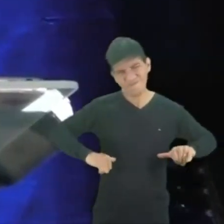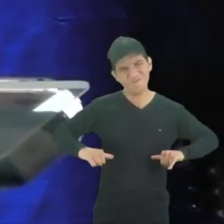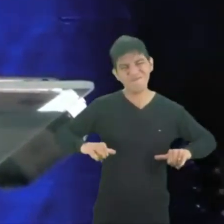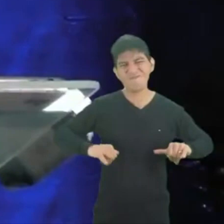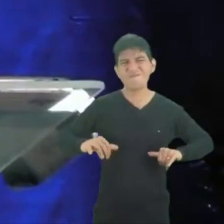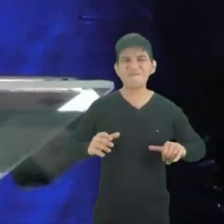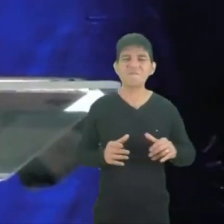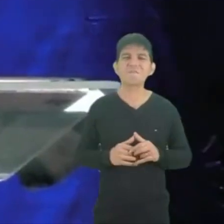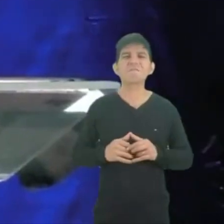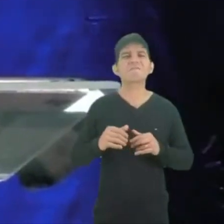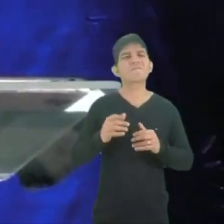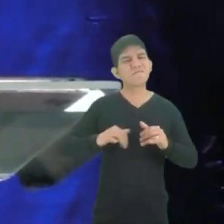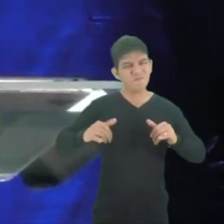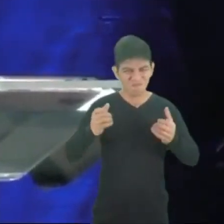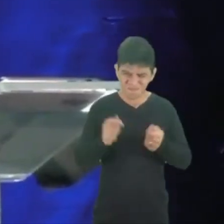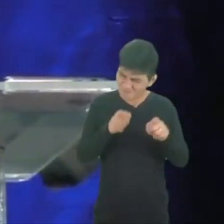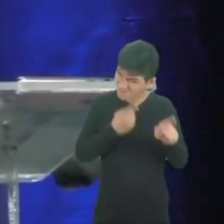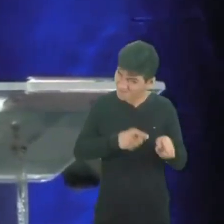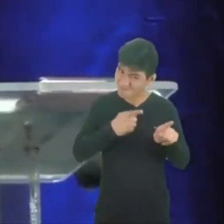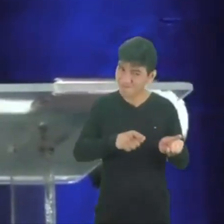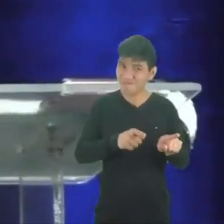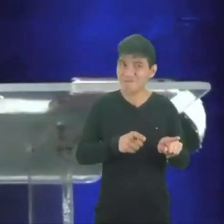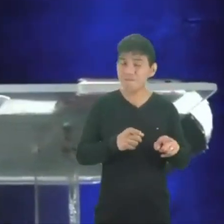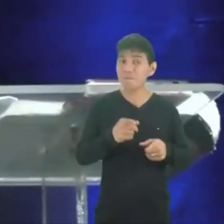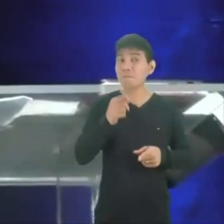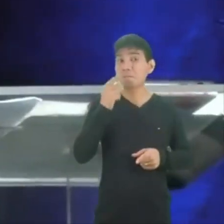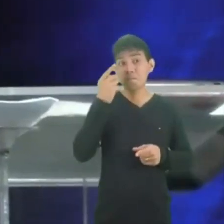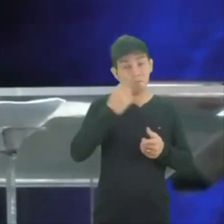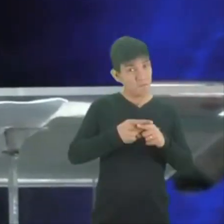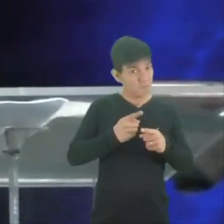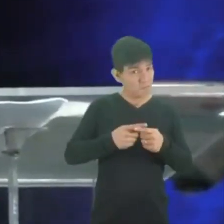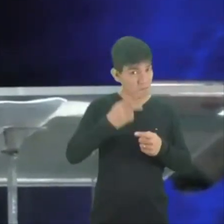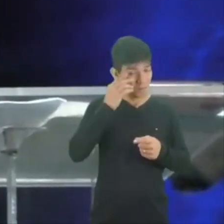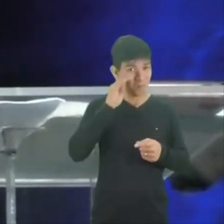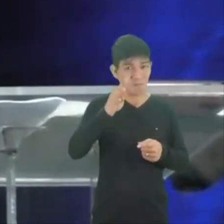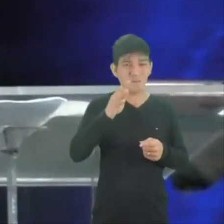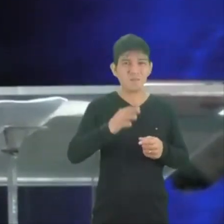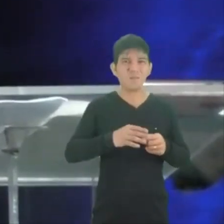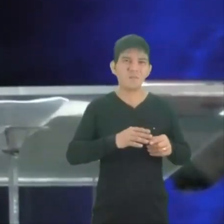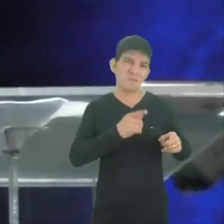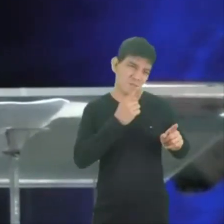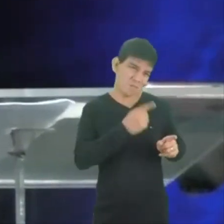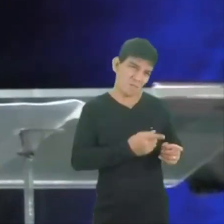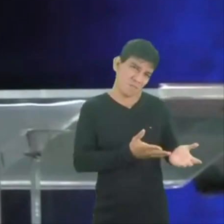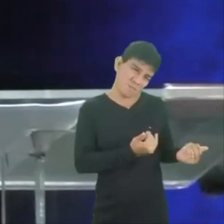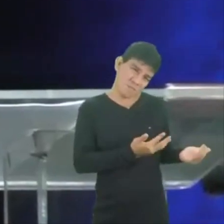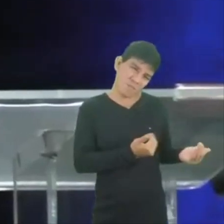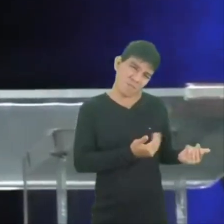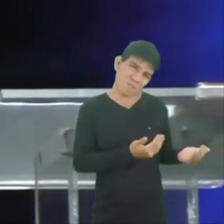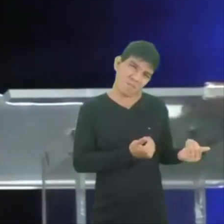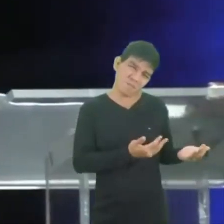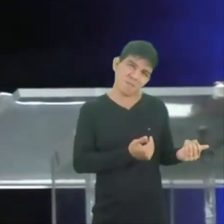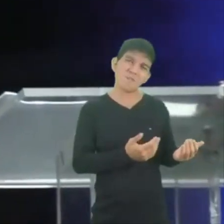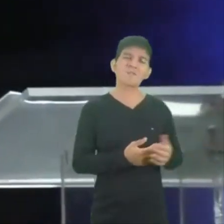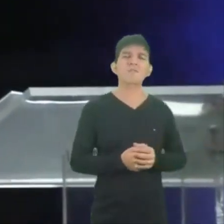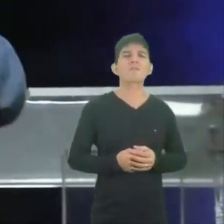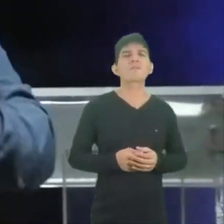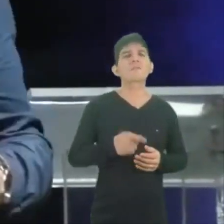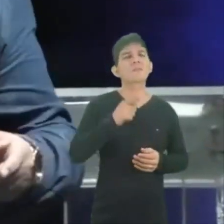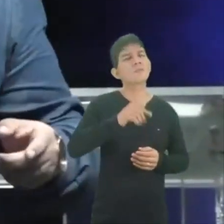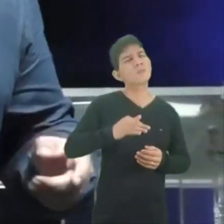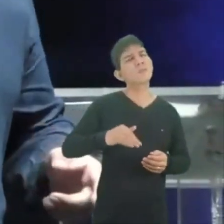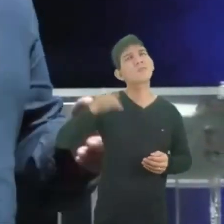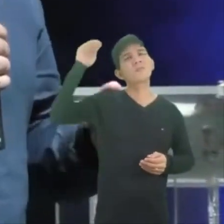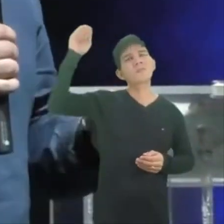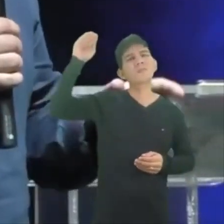ter perseguições. Porque quando você olha um adolescente e quando você olha um jovem, você adulto às